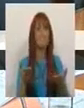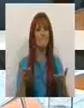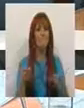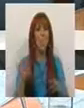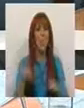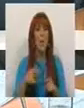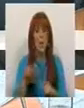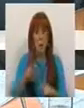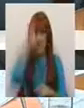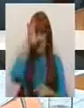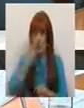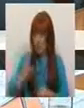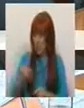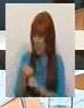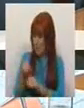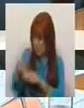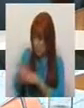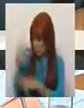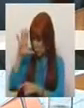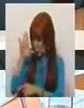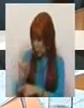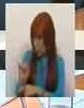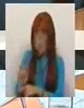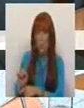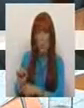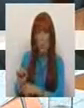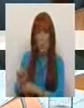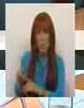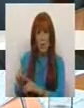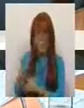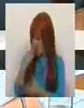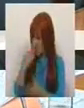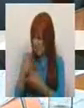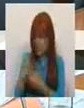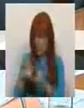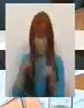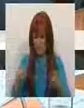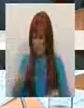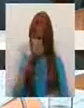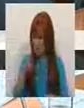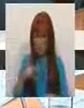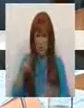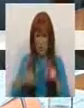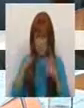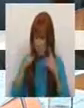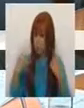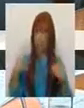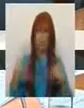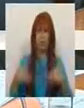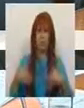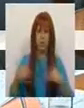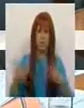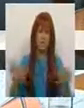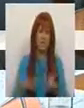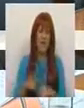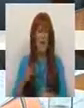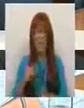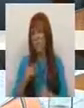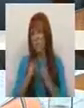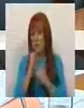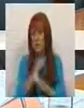que quando o anterior Governo tomou posse, estava perante um quadro negro de finanças públicas. A